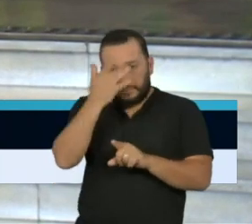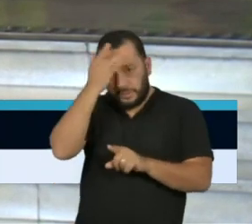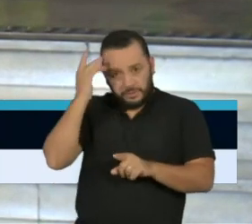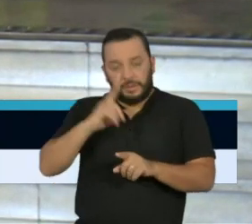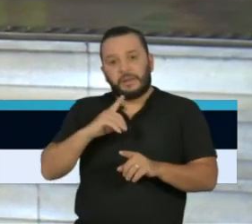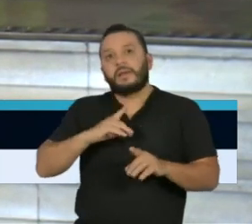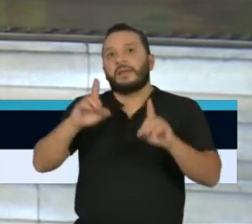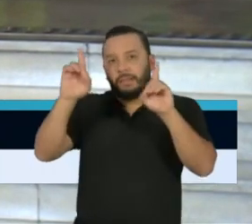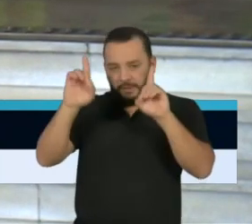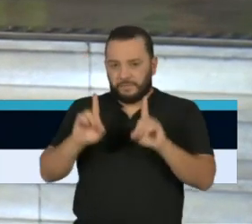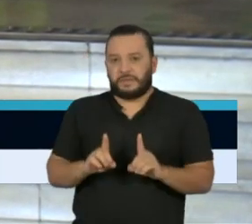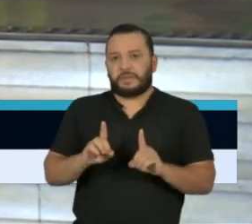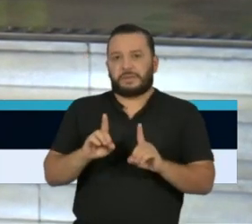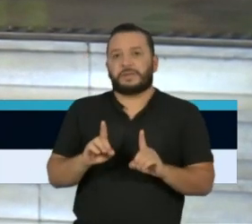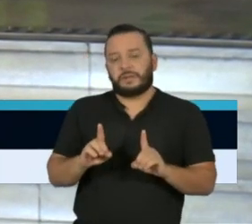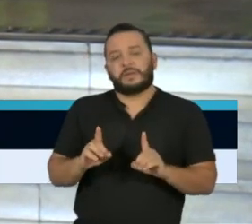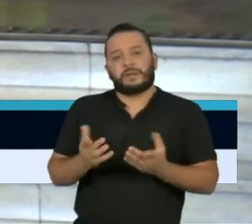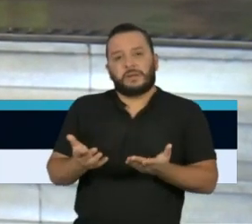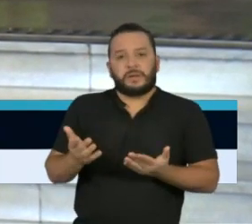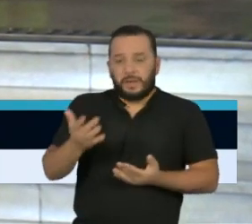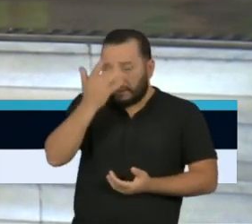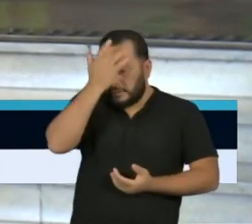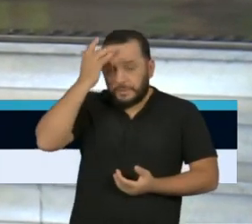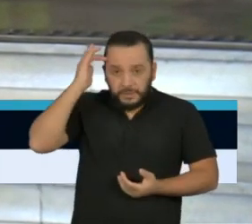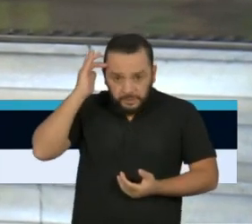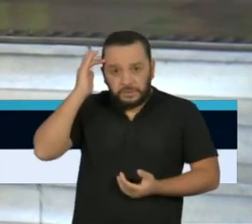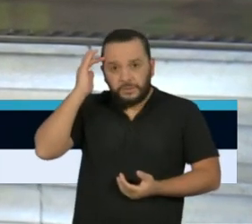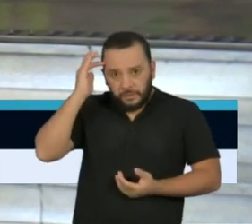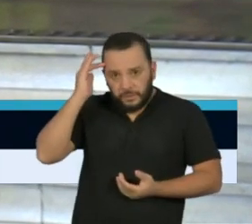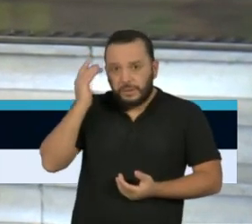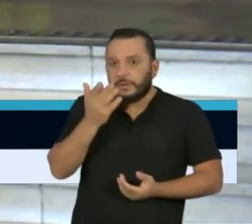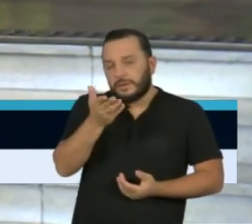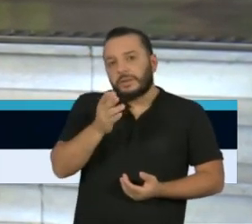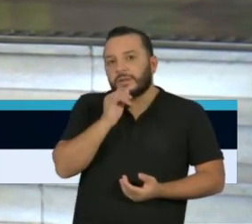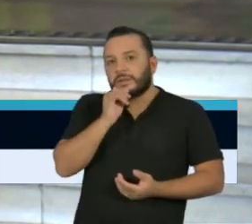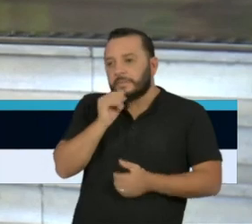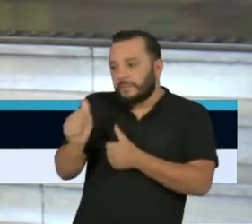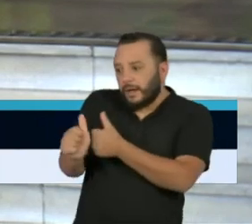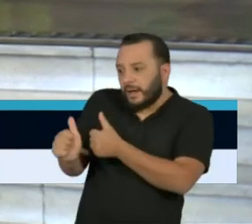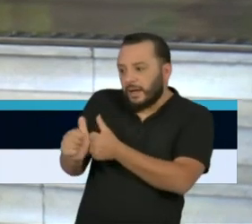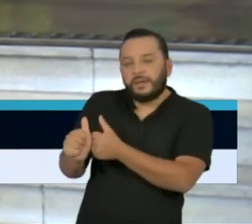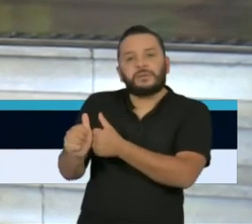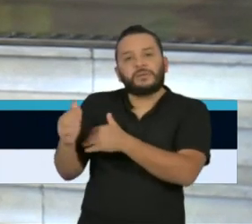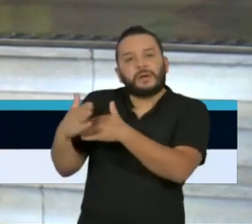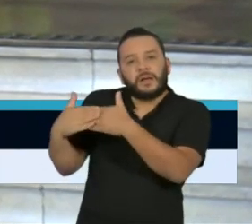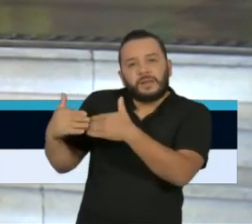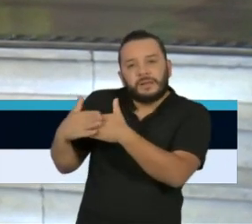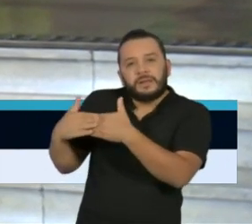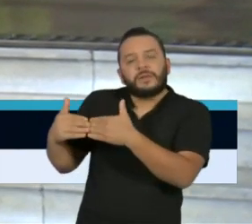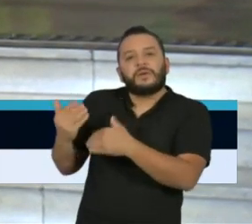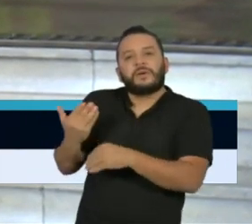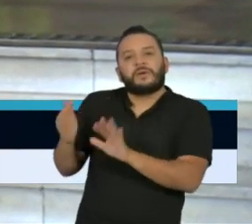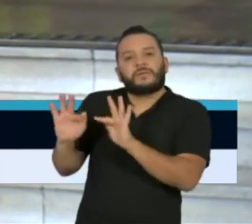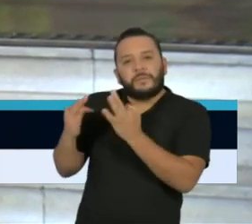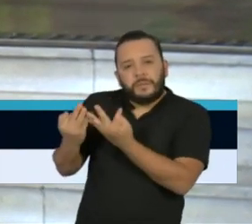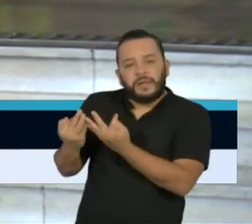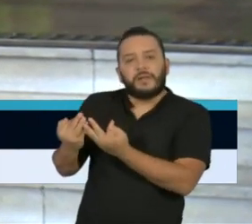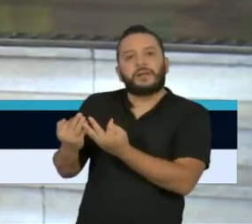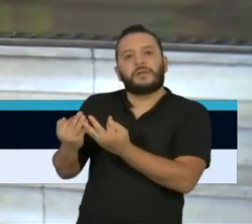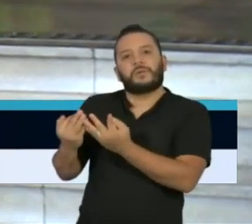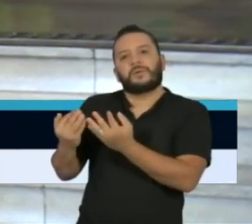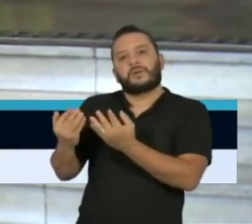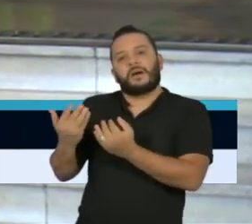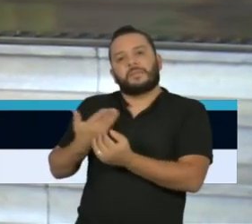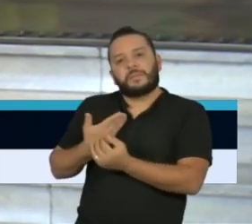deficiência e aqueles que você tem carinho, sejam seus parentes, sejam seus amigos, sejam seus